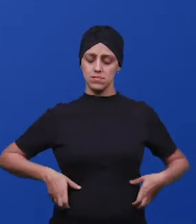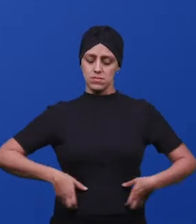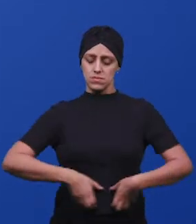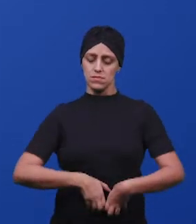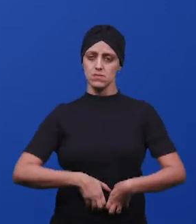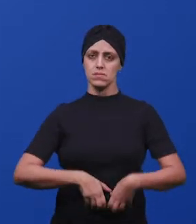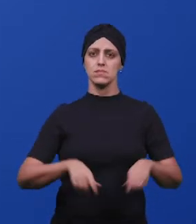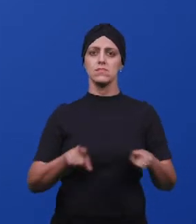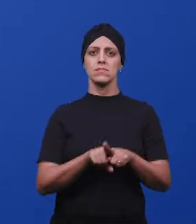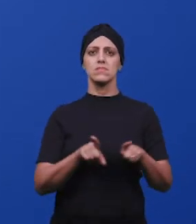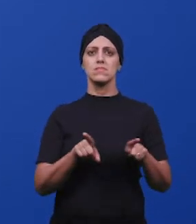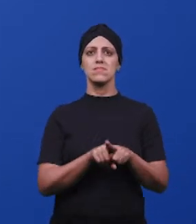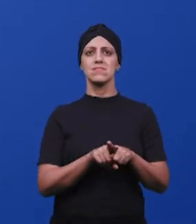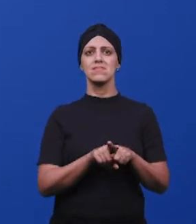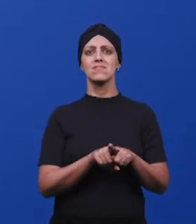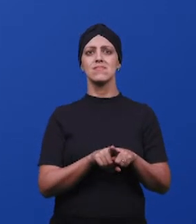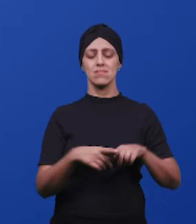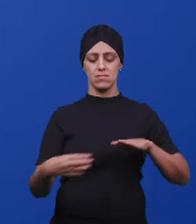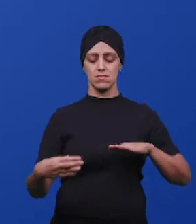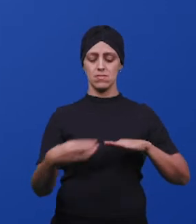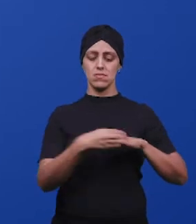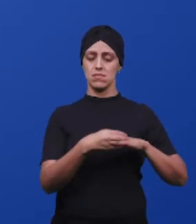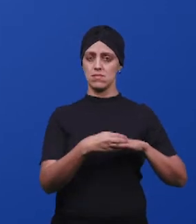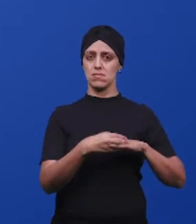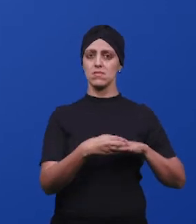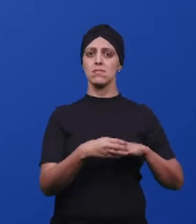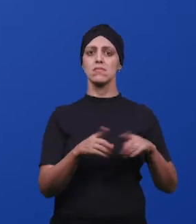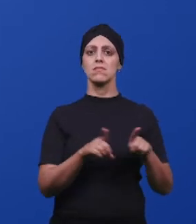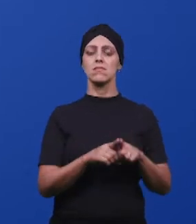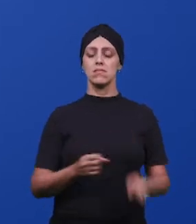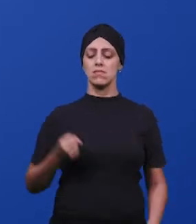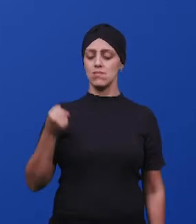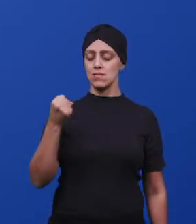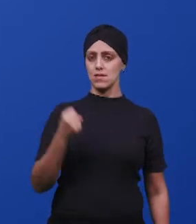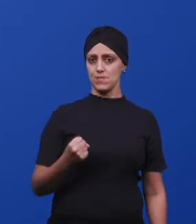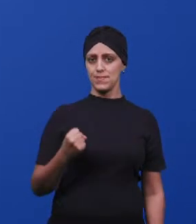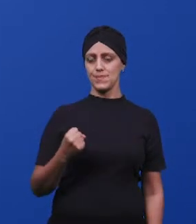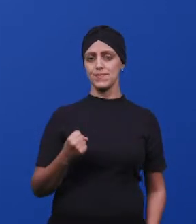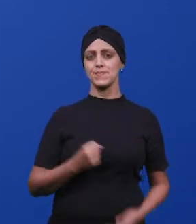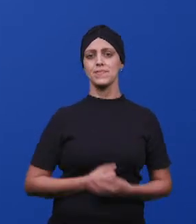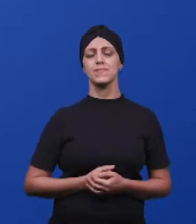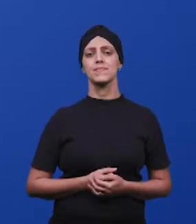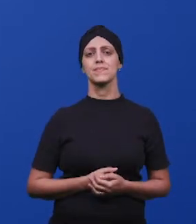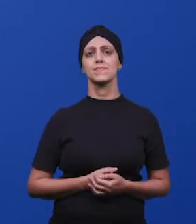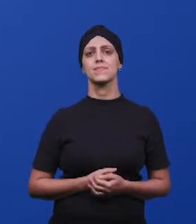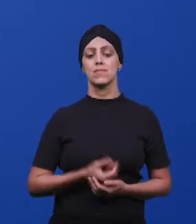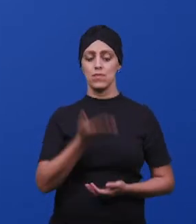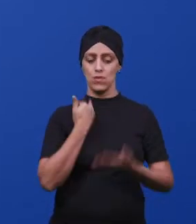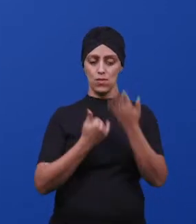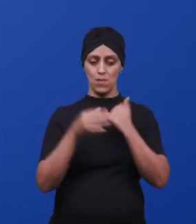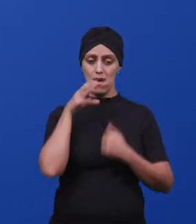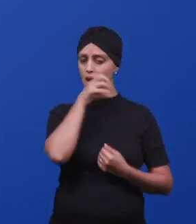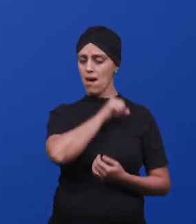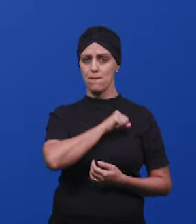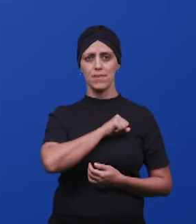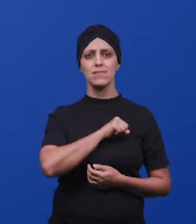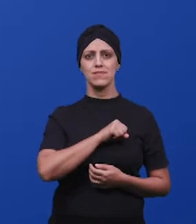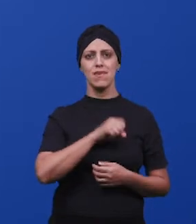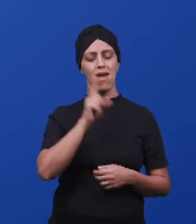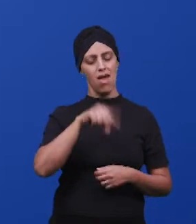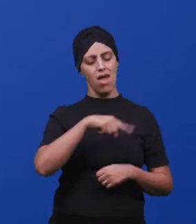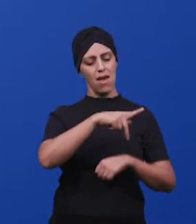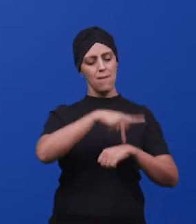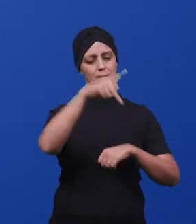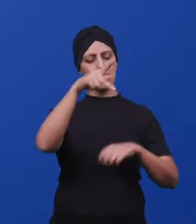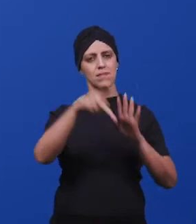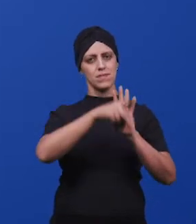comereis os vossos pés cingidos, os vossos sapatos nos pés e os vossos cajados na mão. E